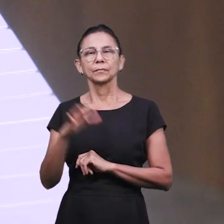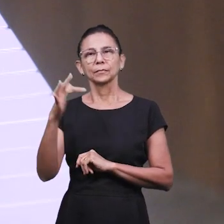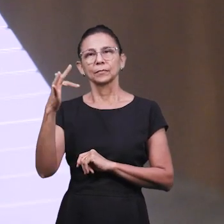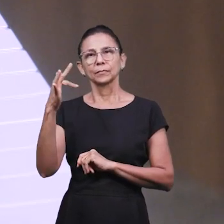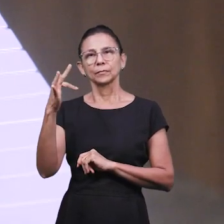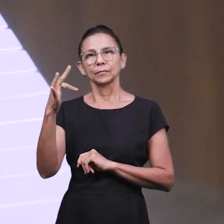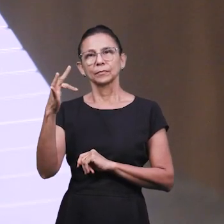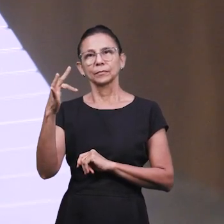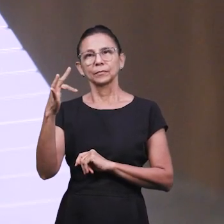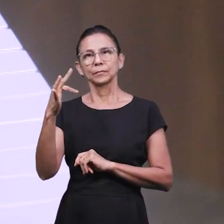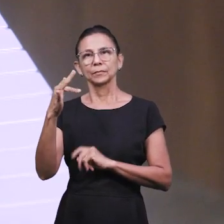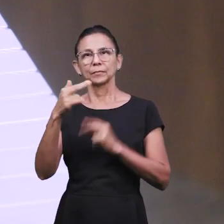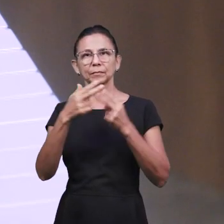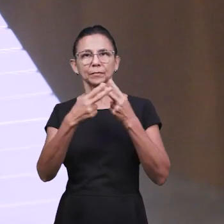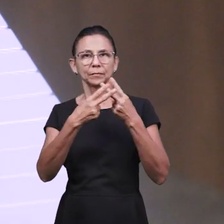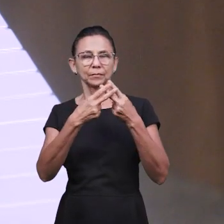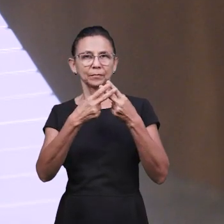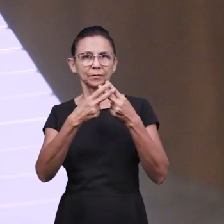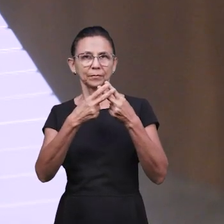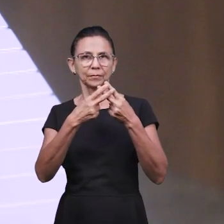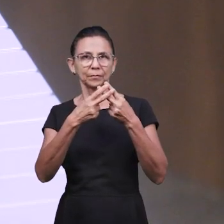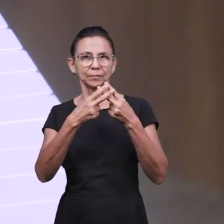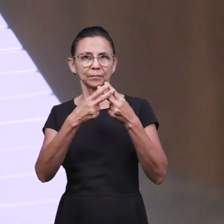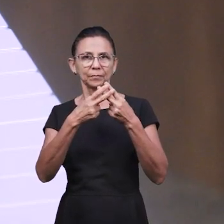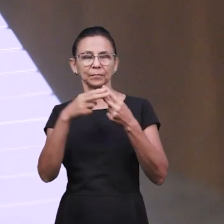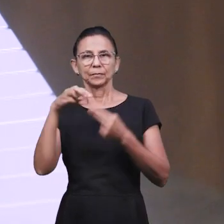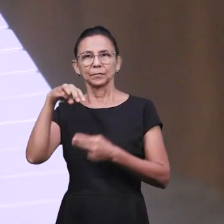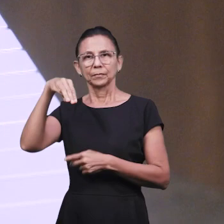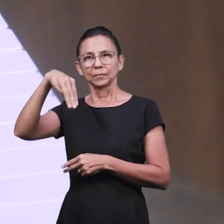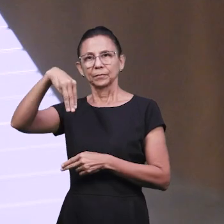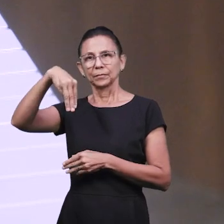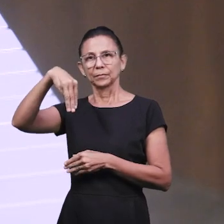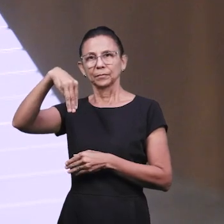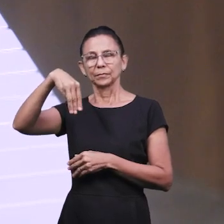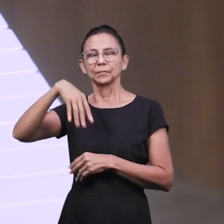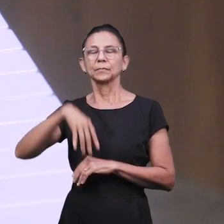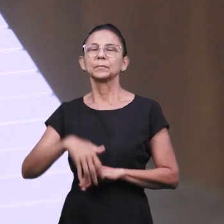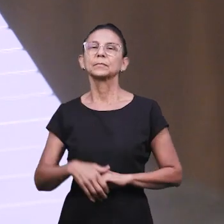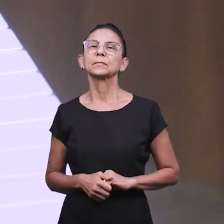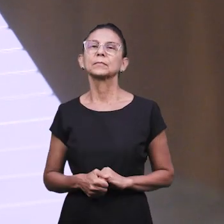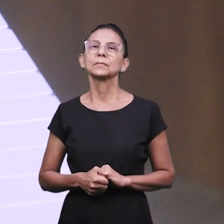F sustenido M, que é Fá sustenido menor,